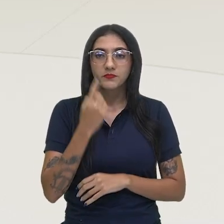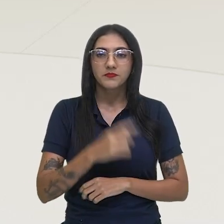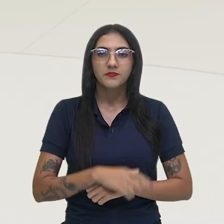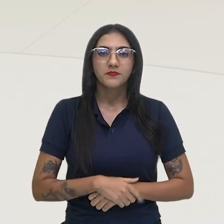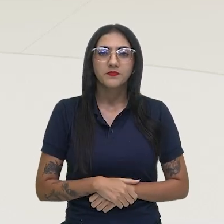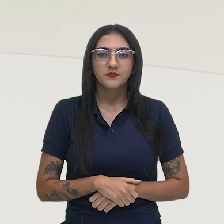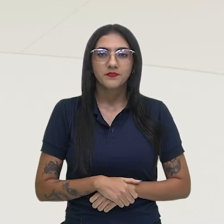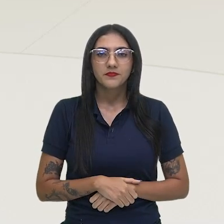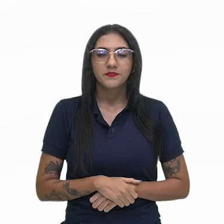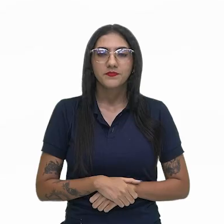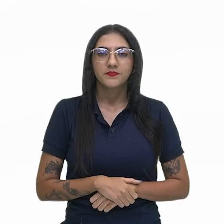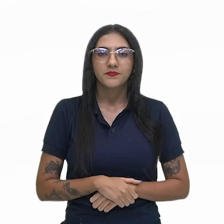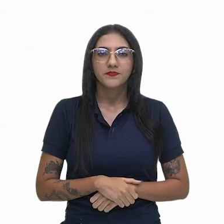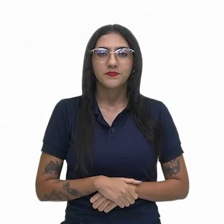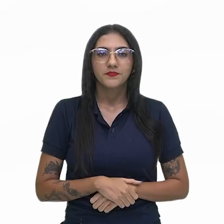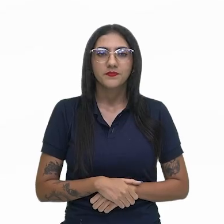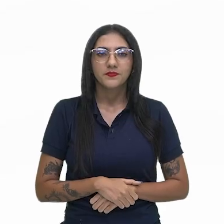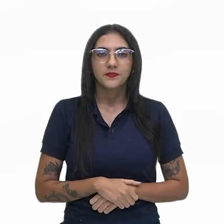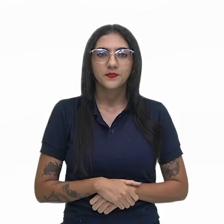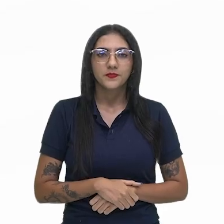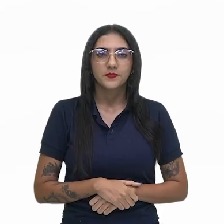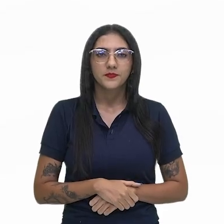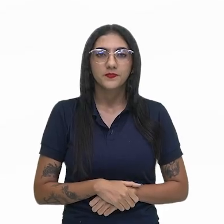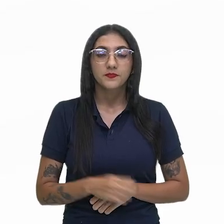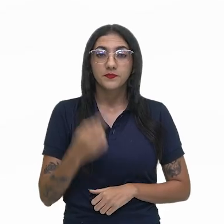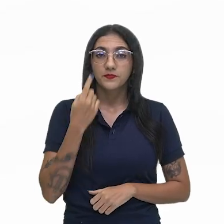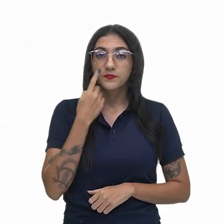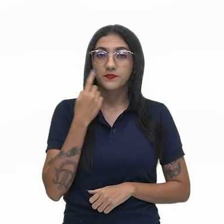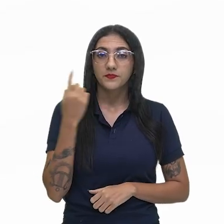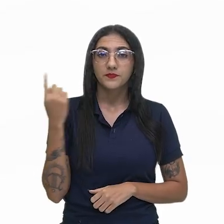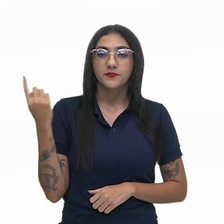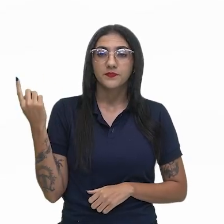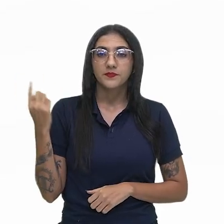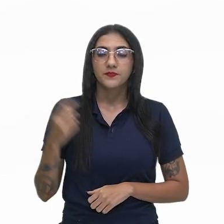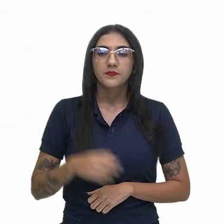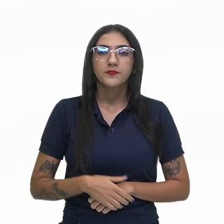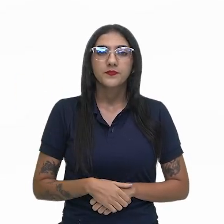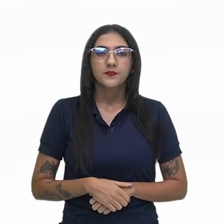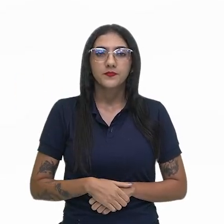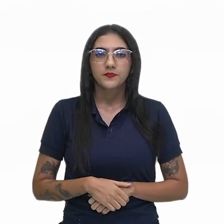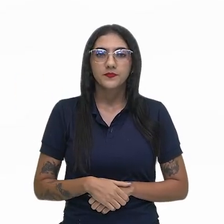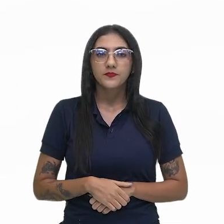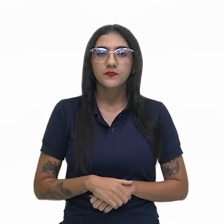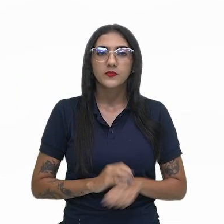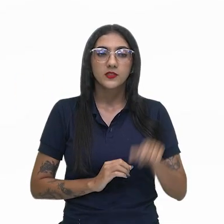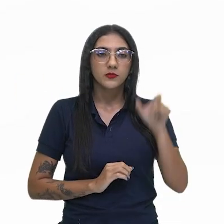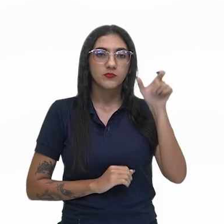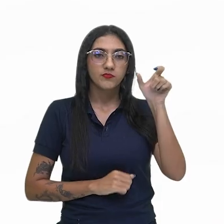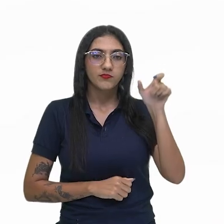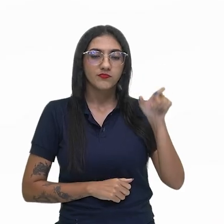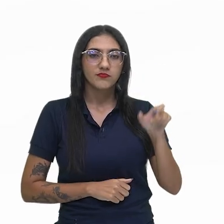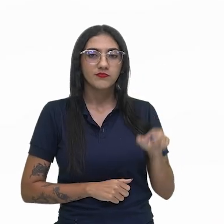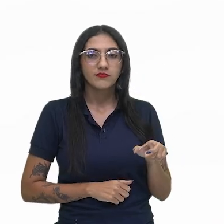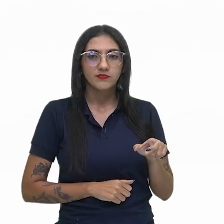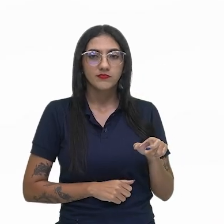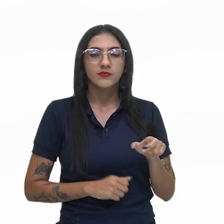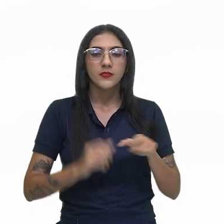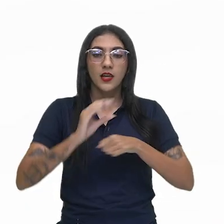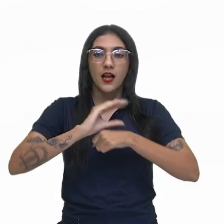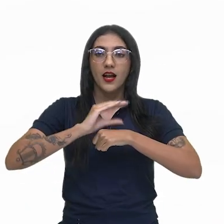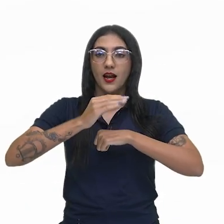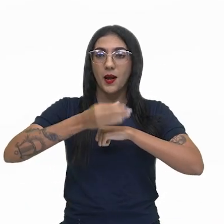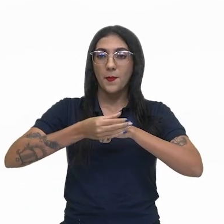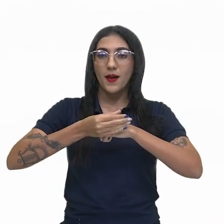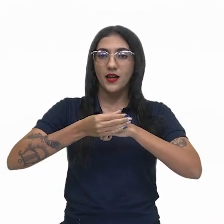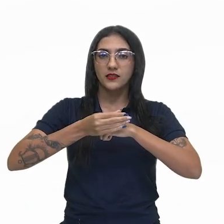diagrama. Observem. Tá aí, ó, o diagrama de Linus Pauling. Os níveis de energia, camada 1, 2, 3, 4,